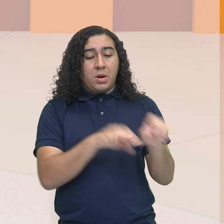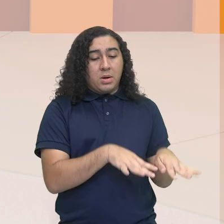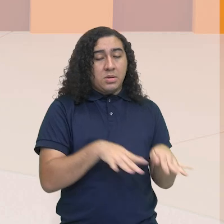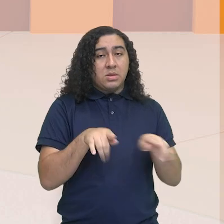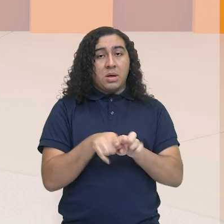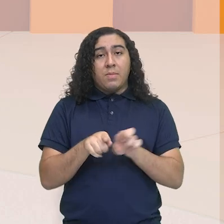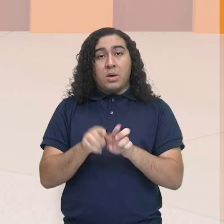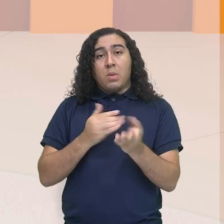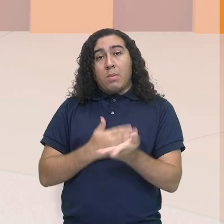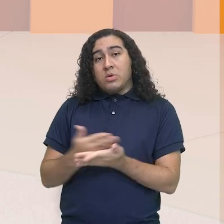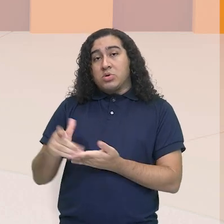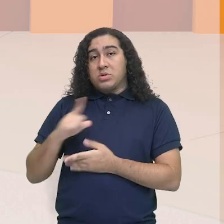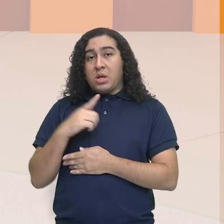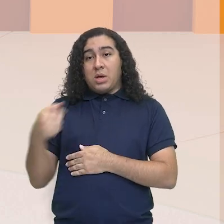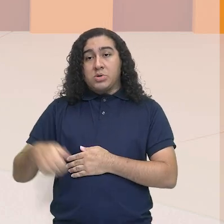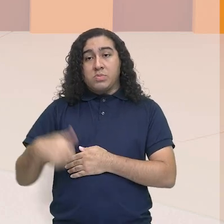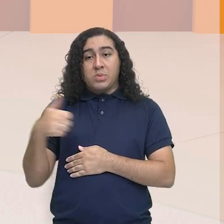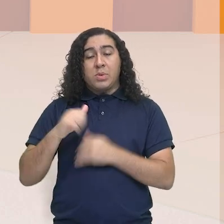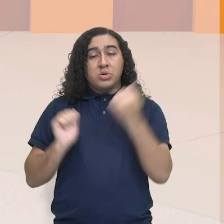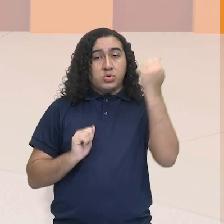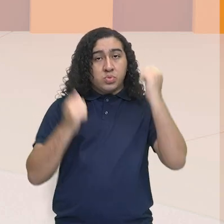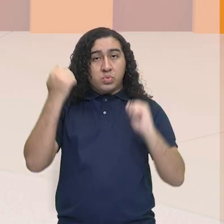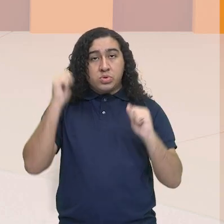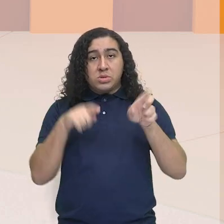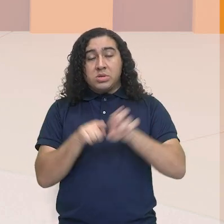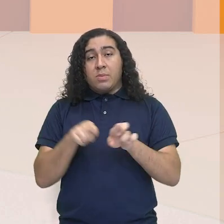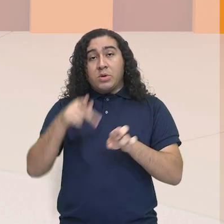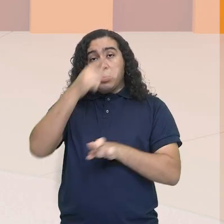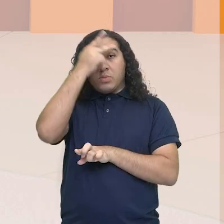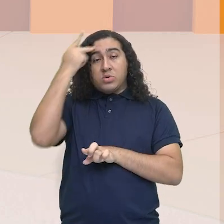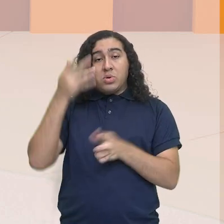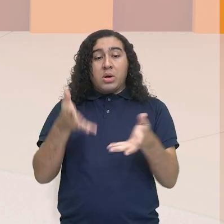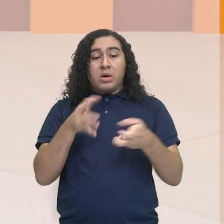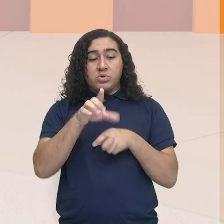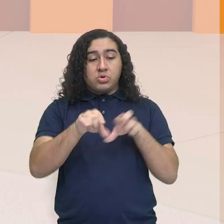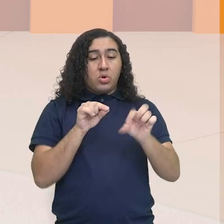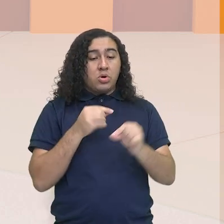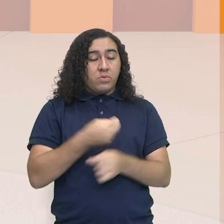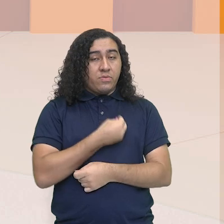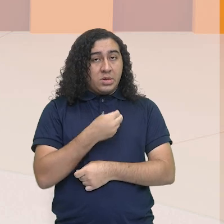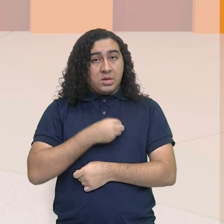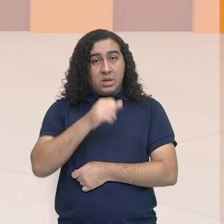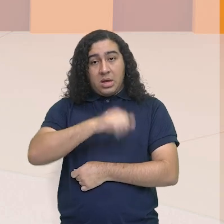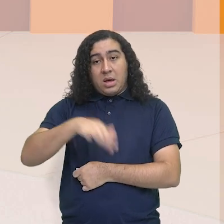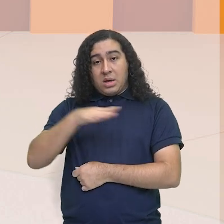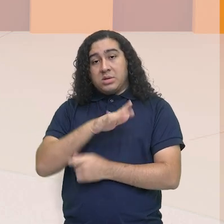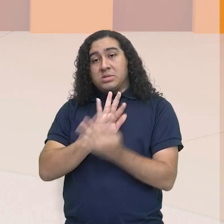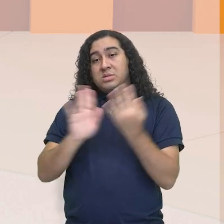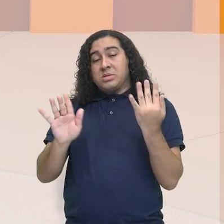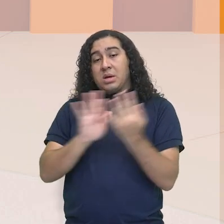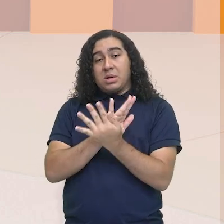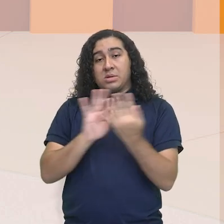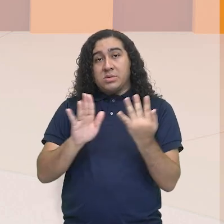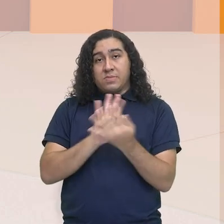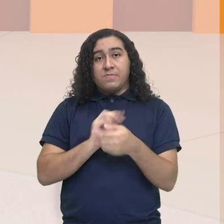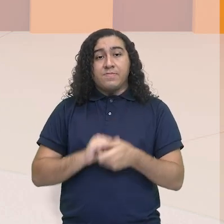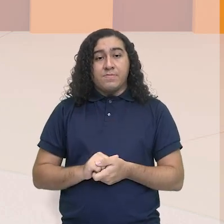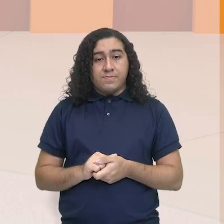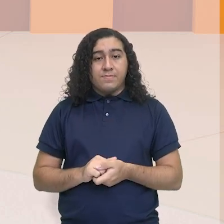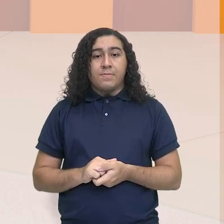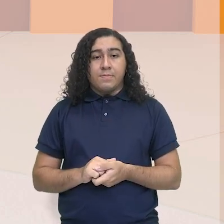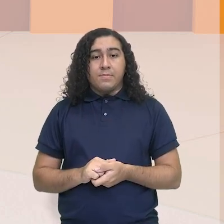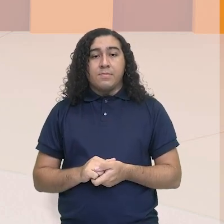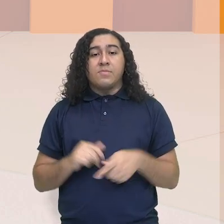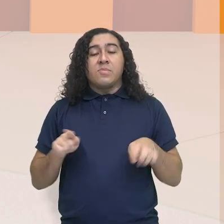as primeiras indústrias e, consequentemente, as pessoas também vão preferindo morar em áreas de cidade. Quando a gente vê lá na